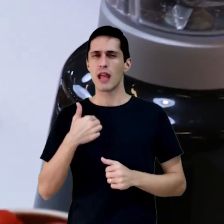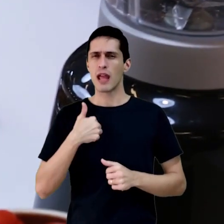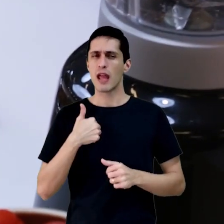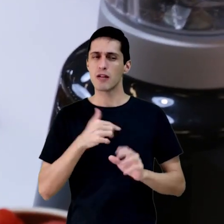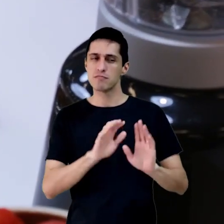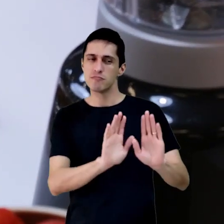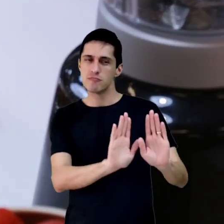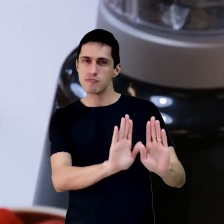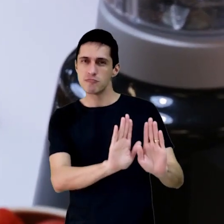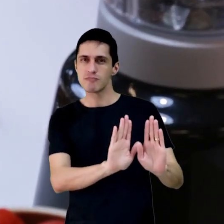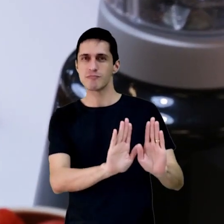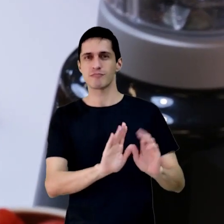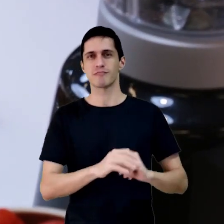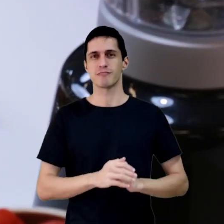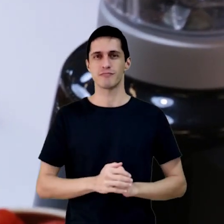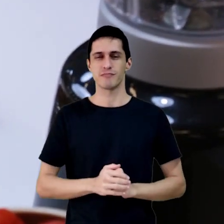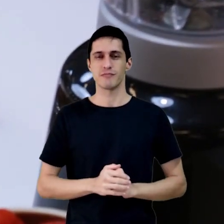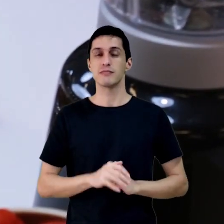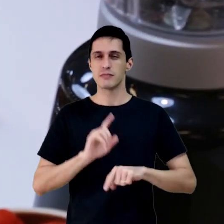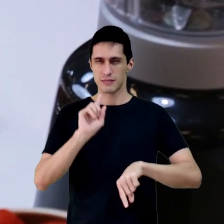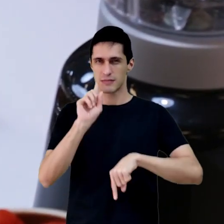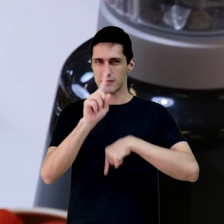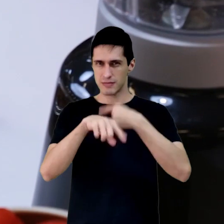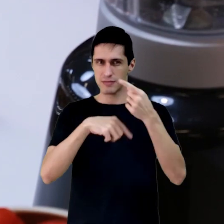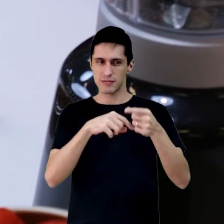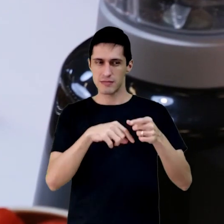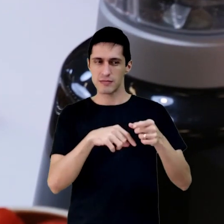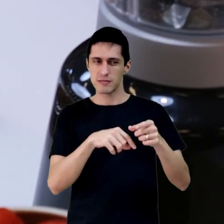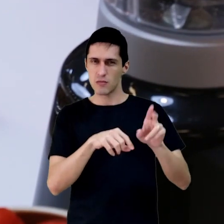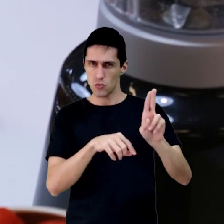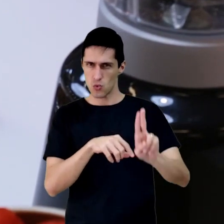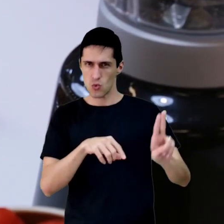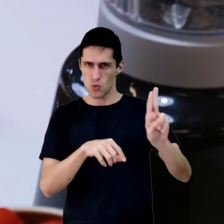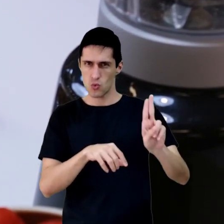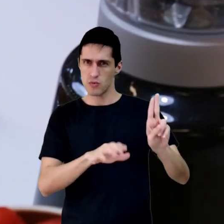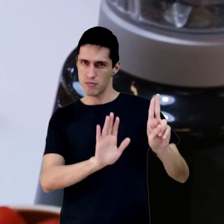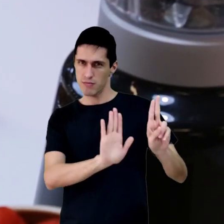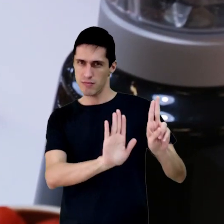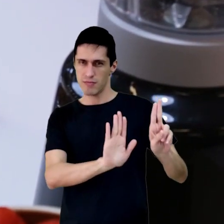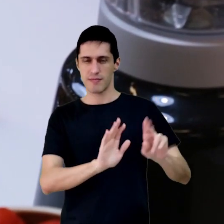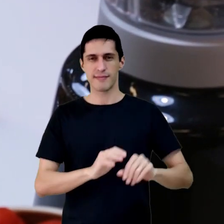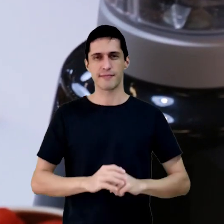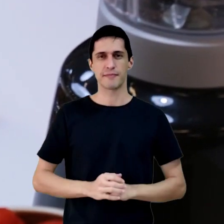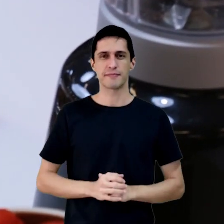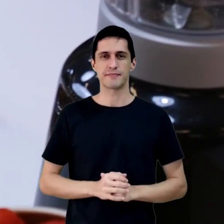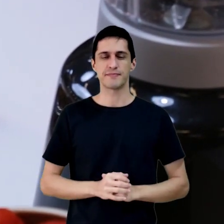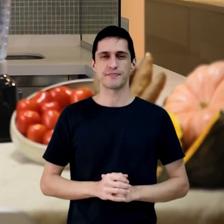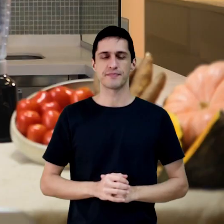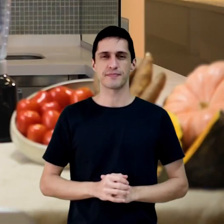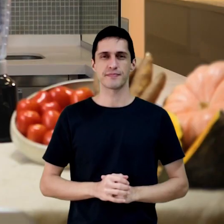aqui reservada aqui, que a gente já volta a trabalhar com as nossas sementes.